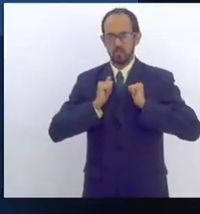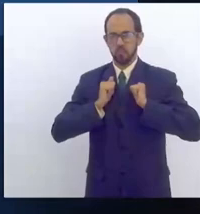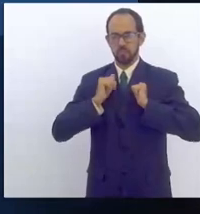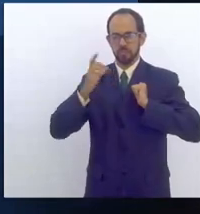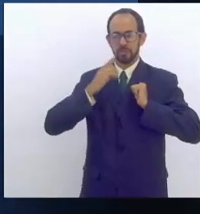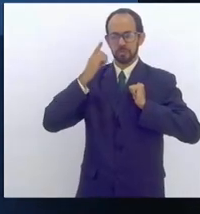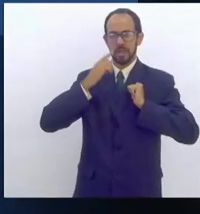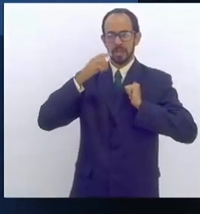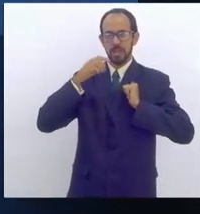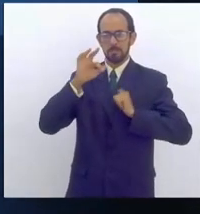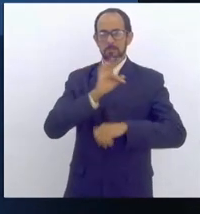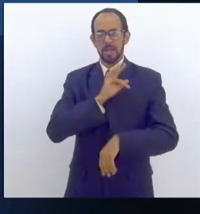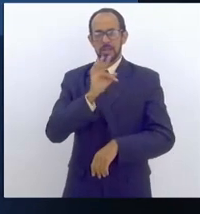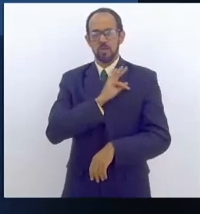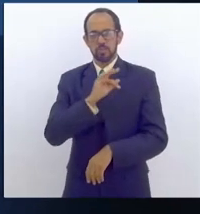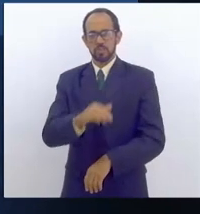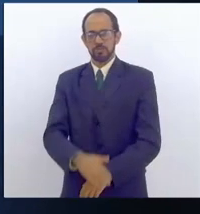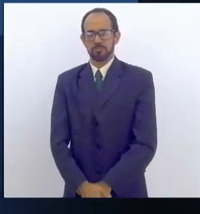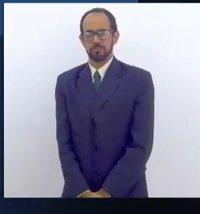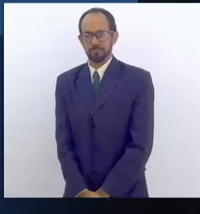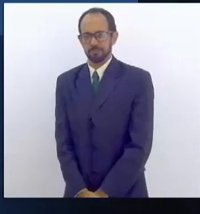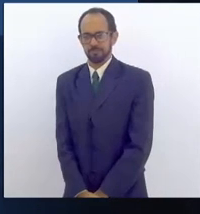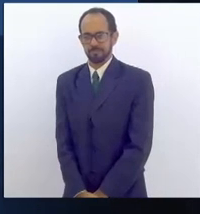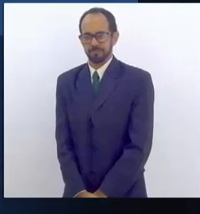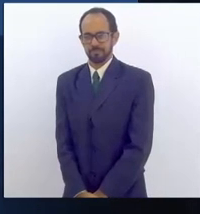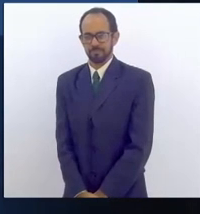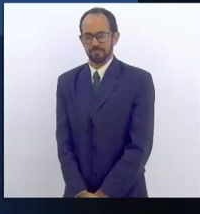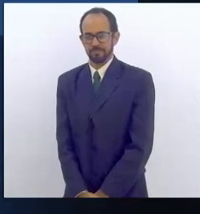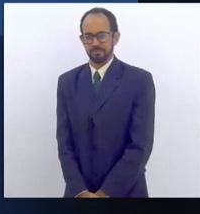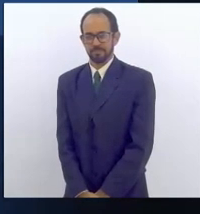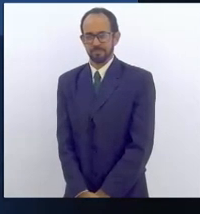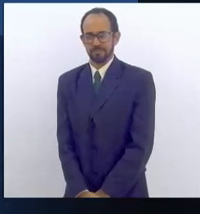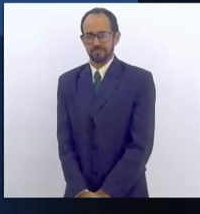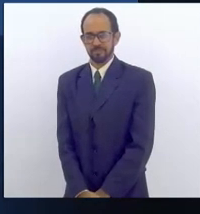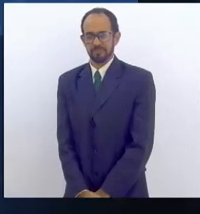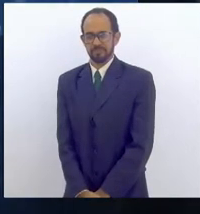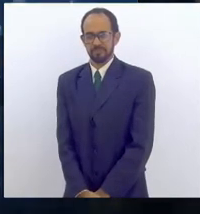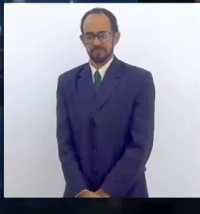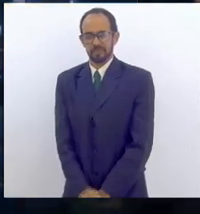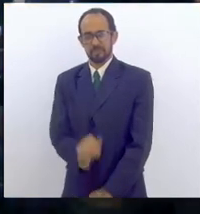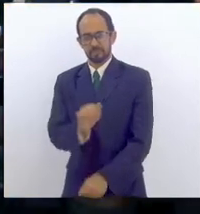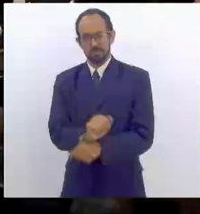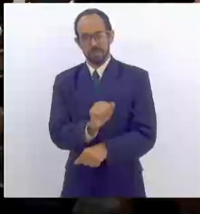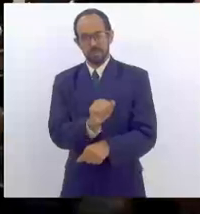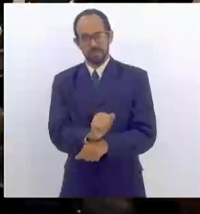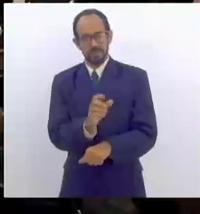Rocha. Estou esperando o deputado Rodrigo me olhar.